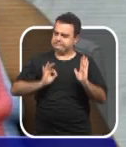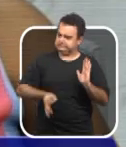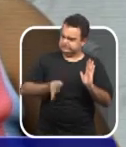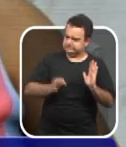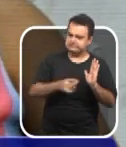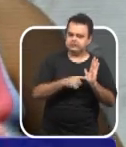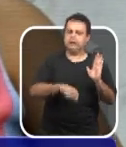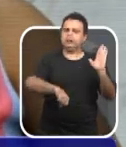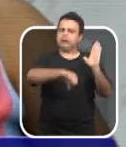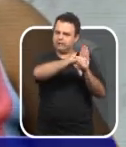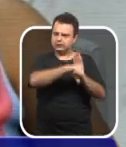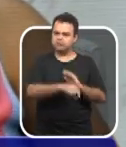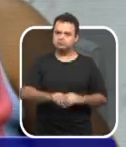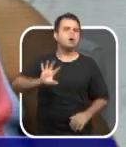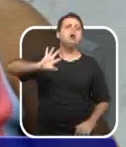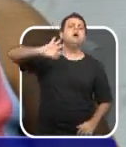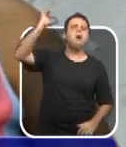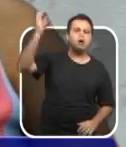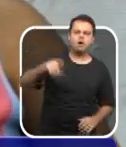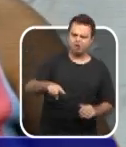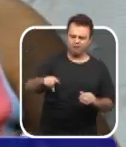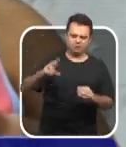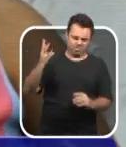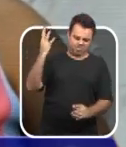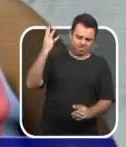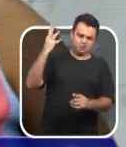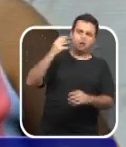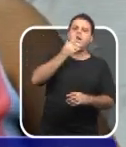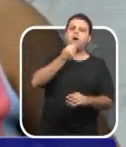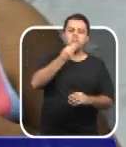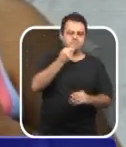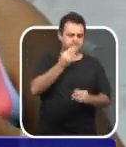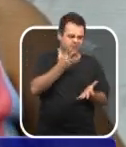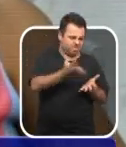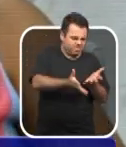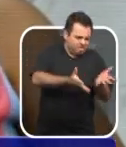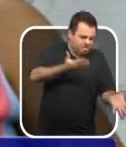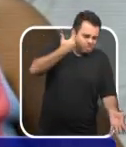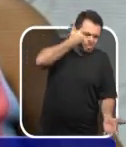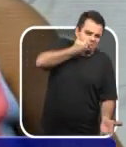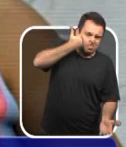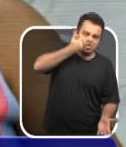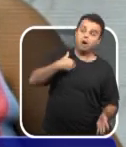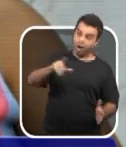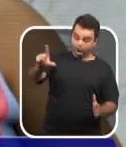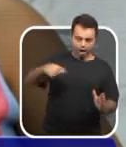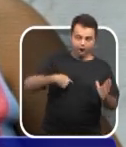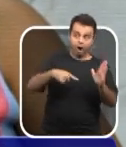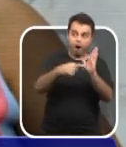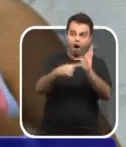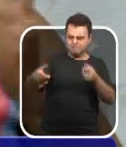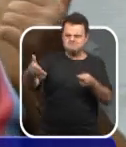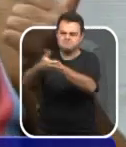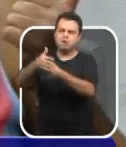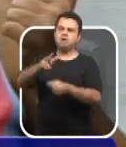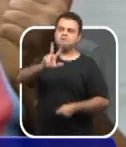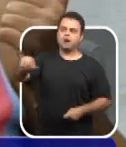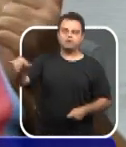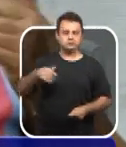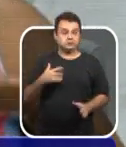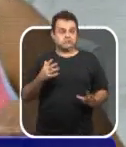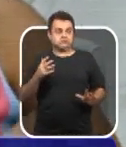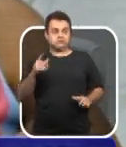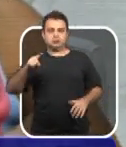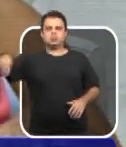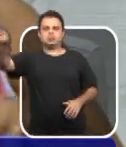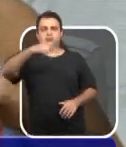ali, de que as mulheres vão denunciar sim, porque começa a ter estatística, e quando tem estatística, né, a gente começou a falar sobre isso também na outro